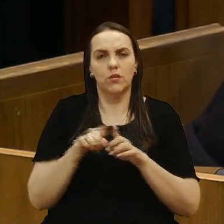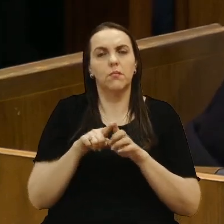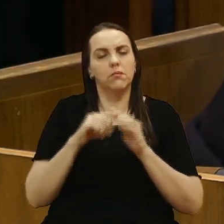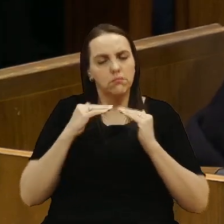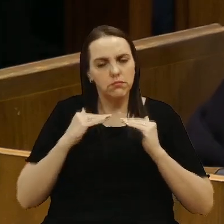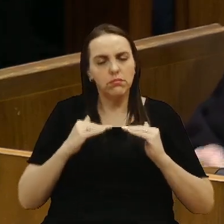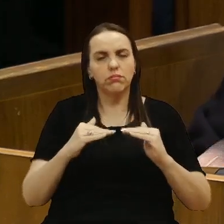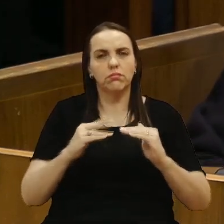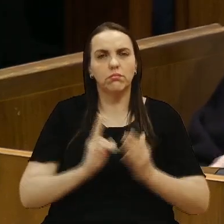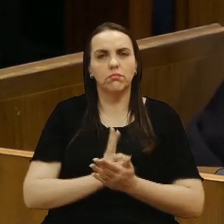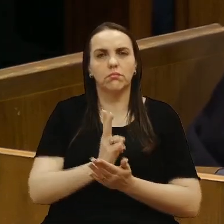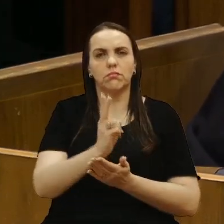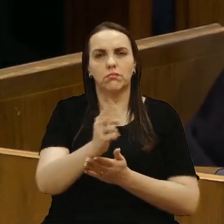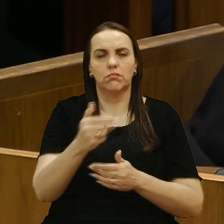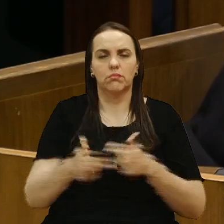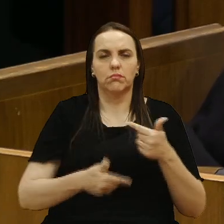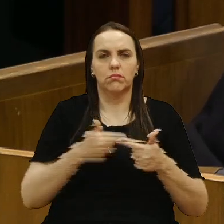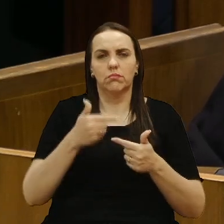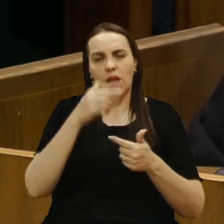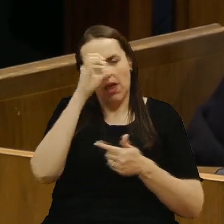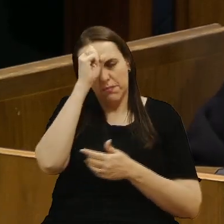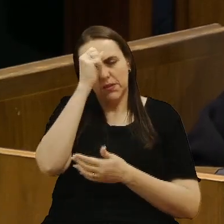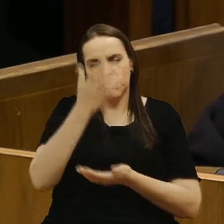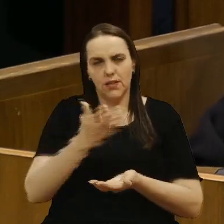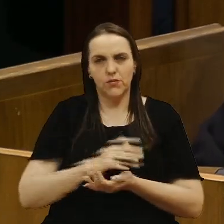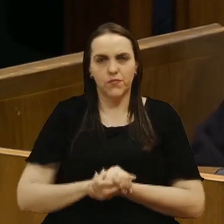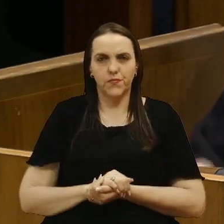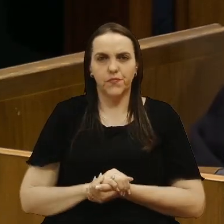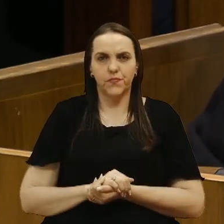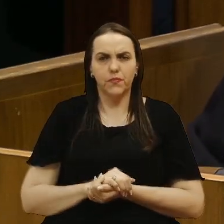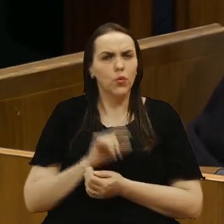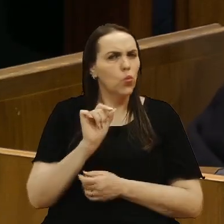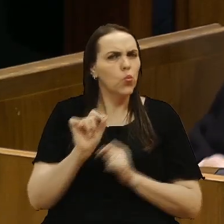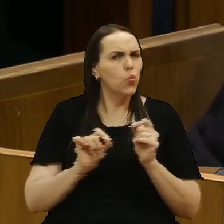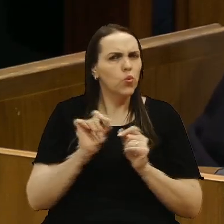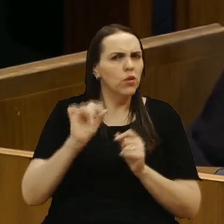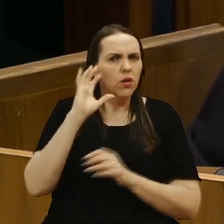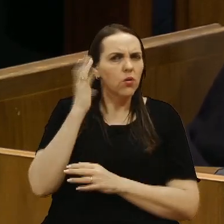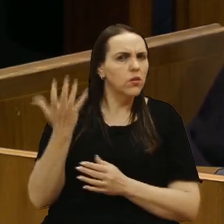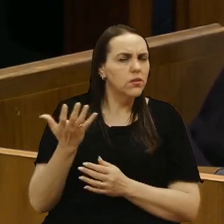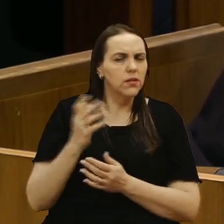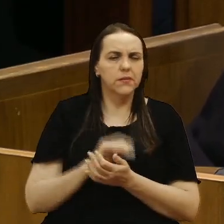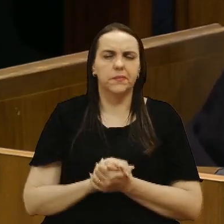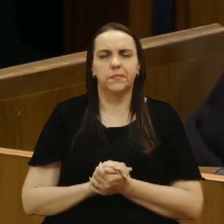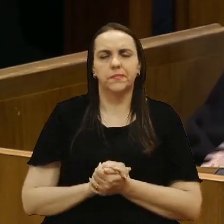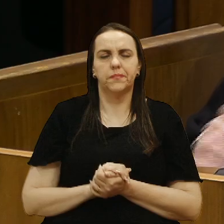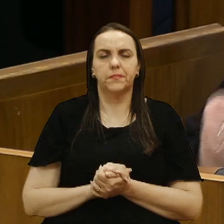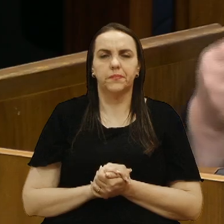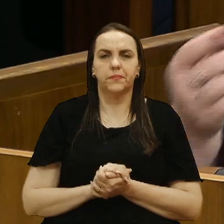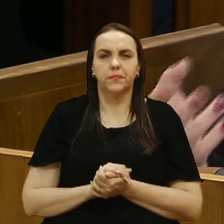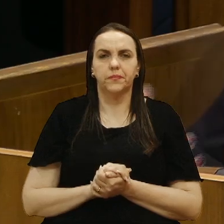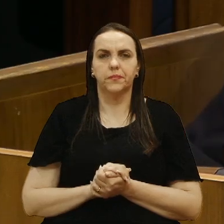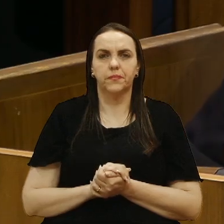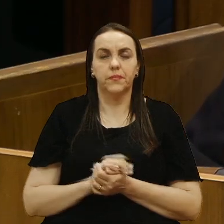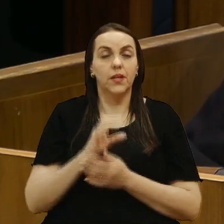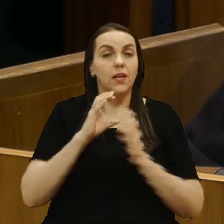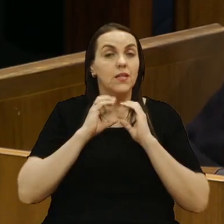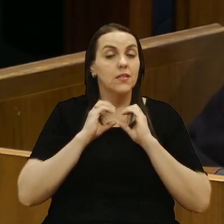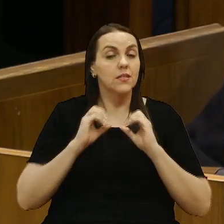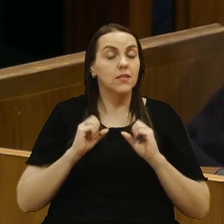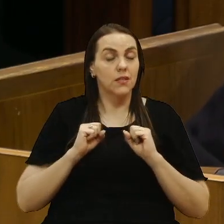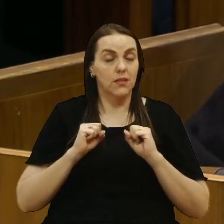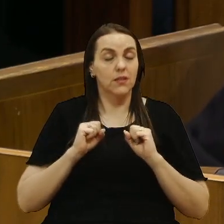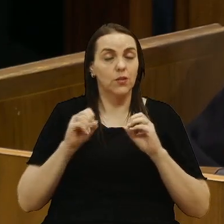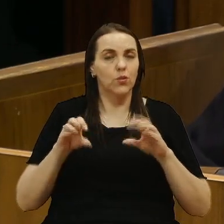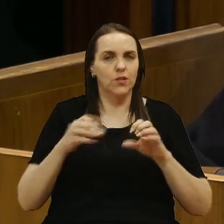estável. Para finalizar, o que está acontecendo é o seguinte: a Secretaria da